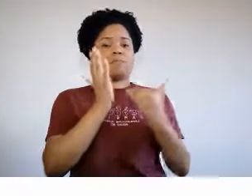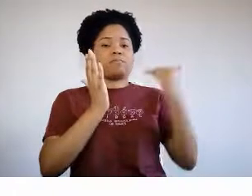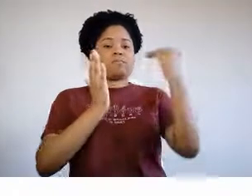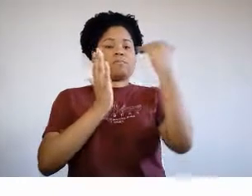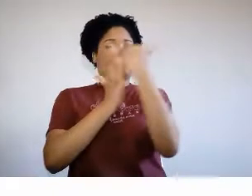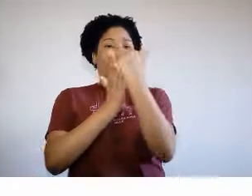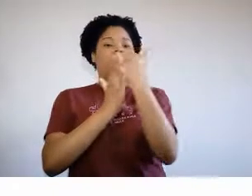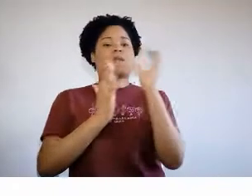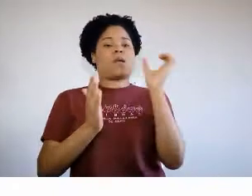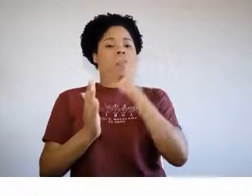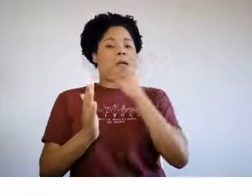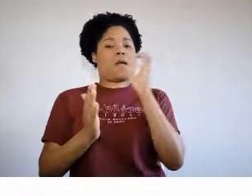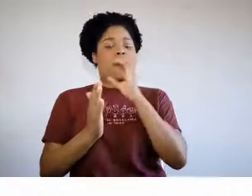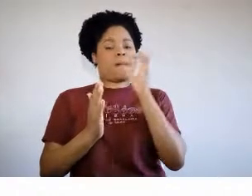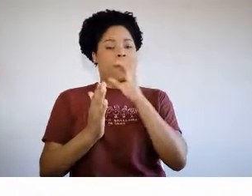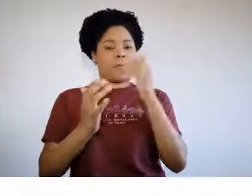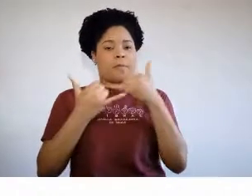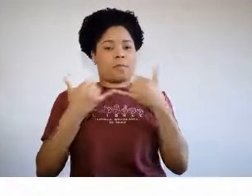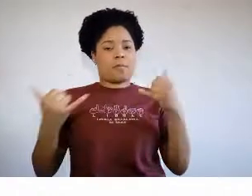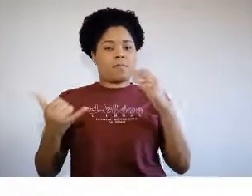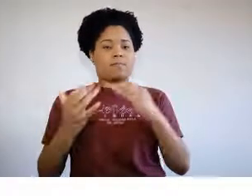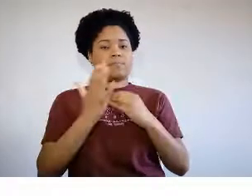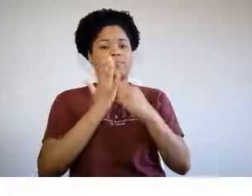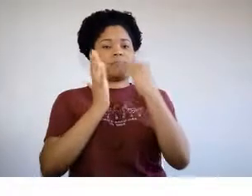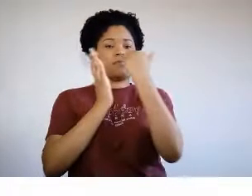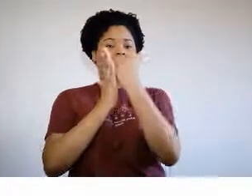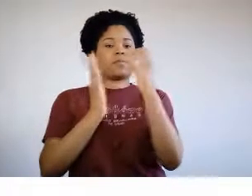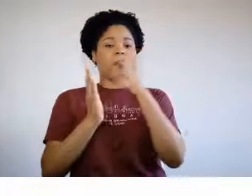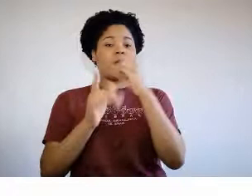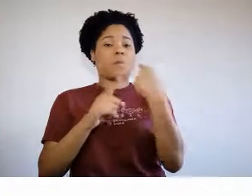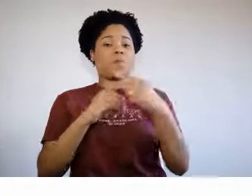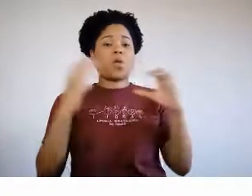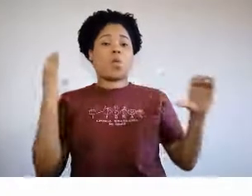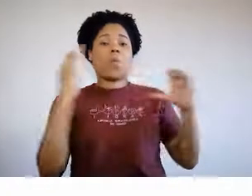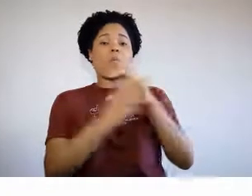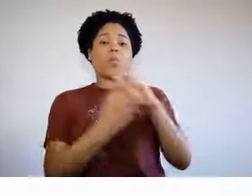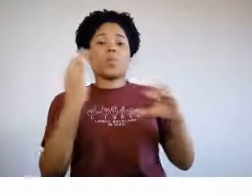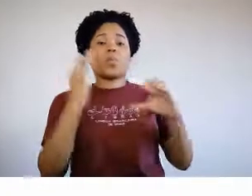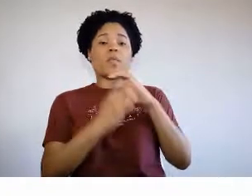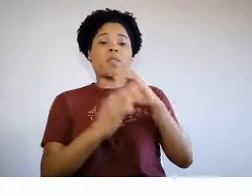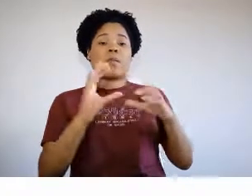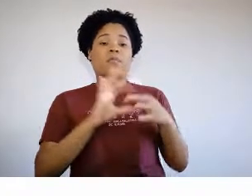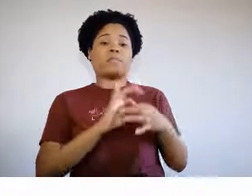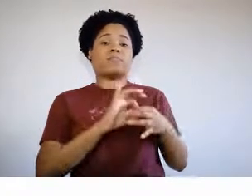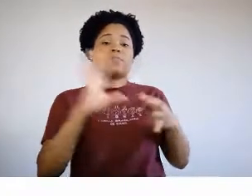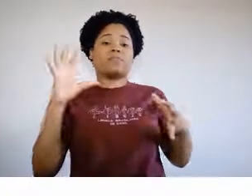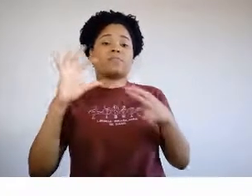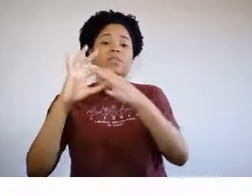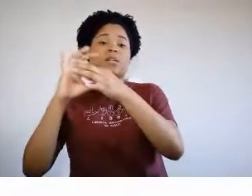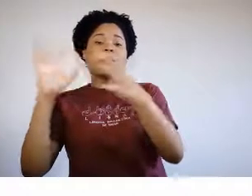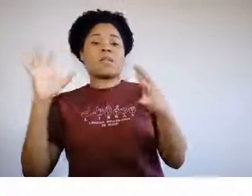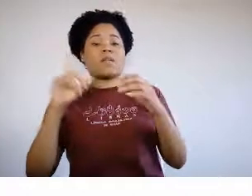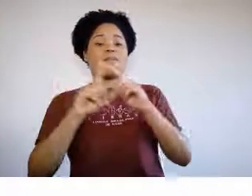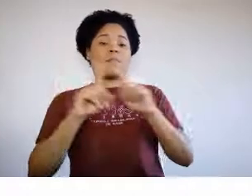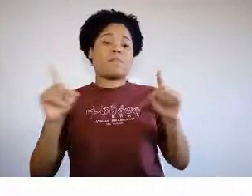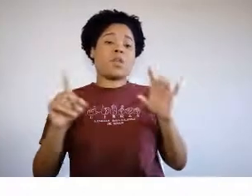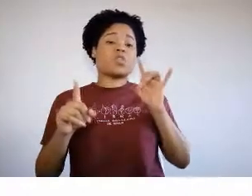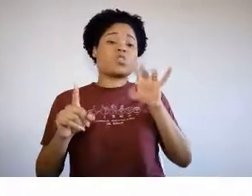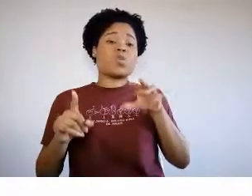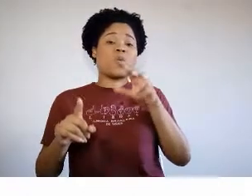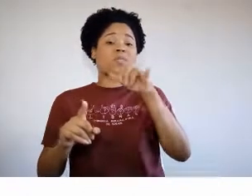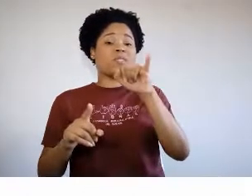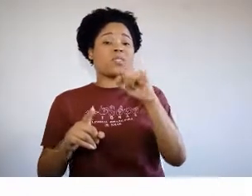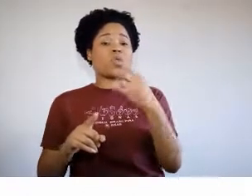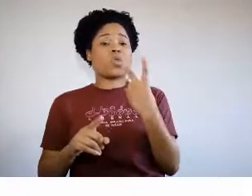Isso aumenta o desempenho da rede, torna a rede, né, mais rápida, já que a comunicação está sempre disponível,